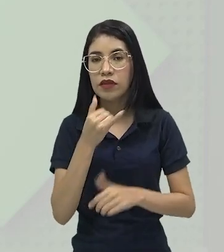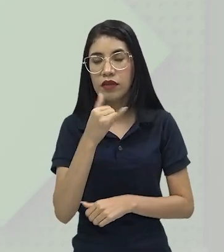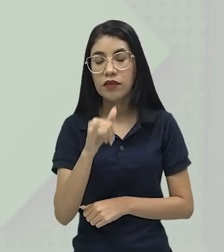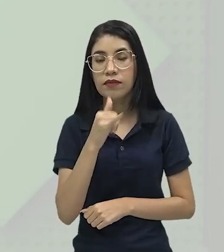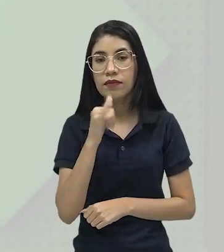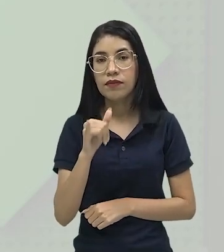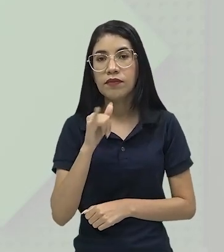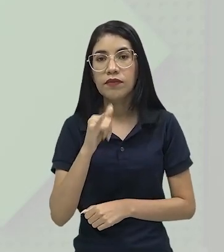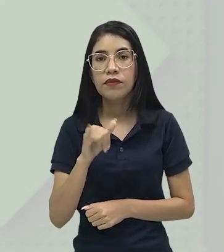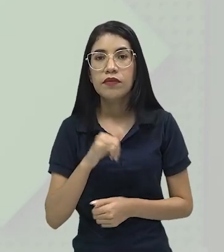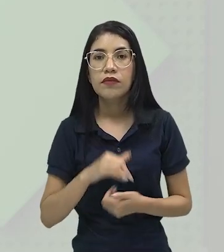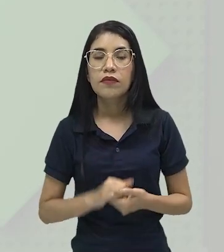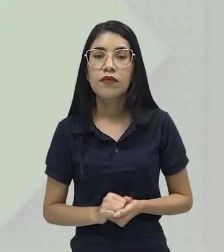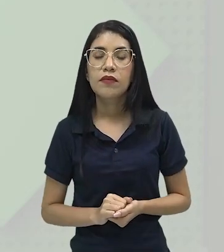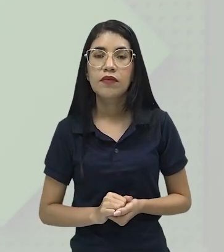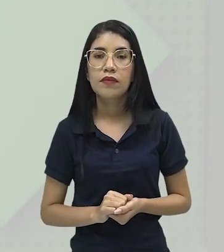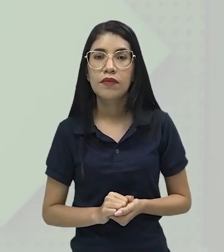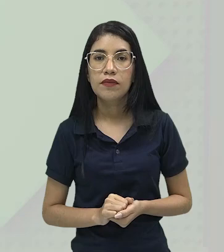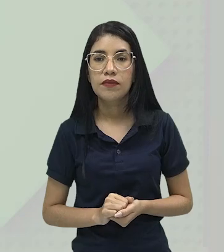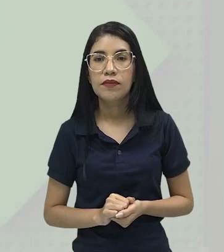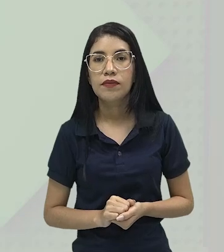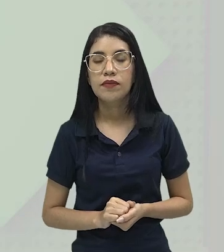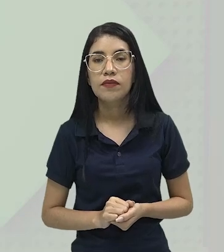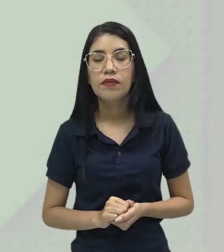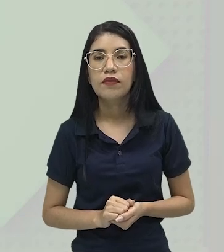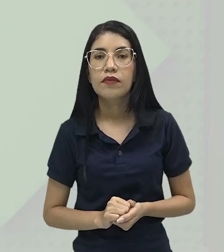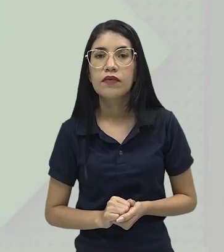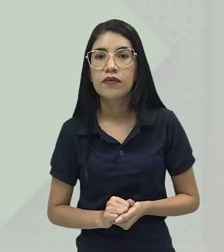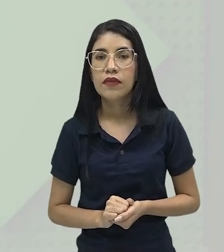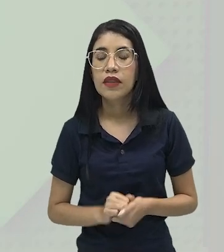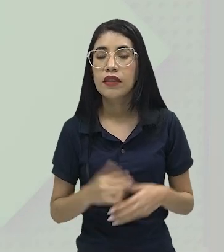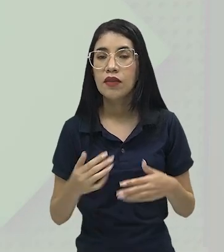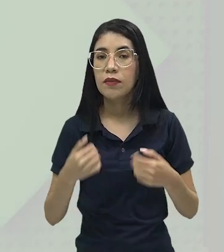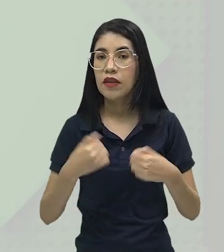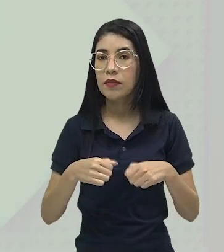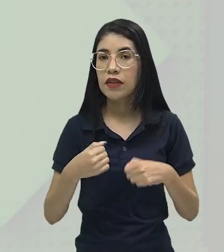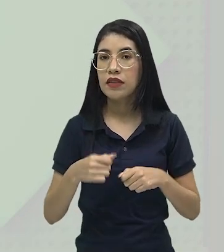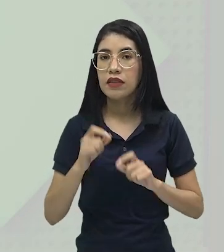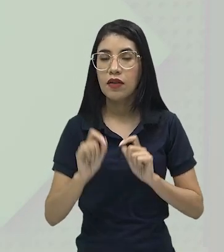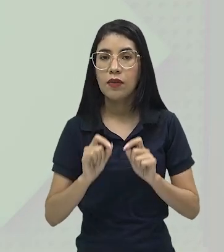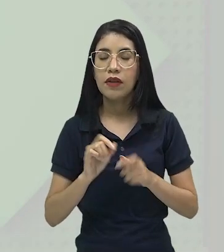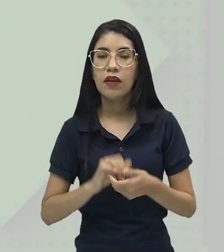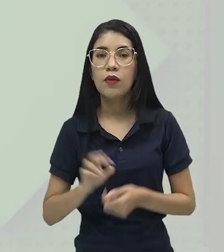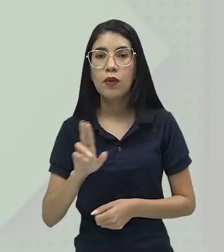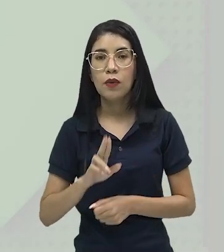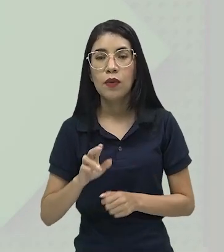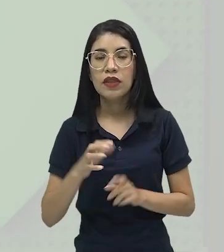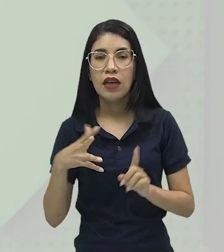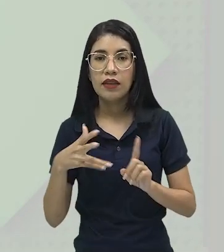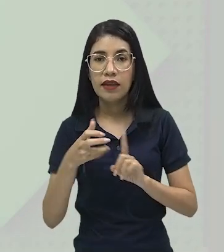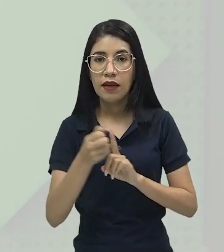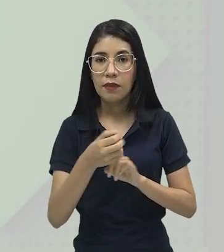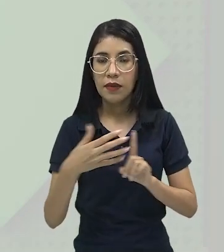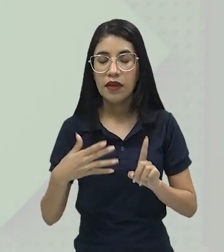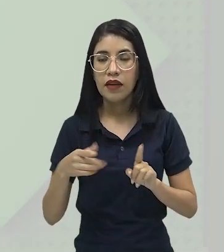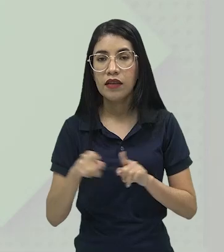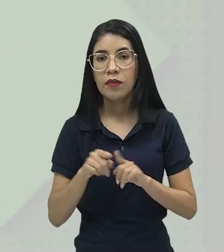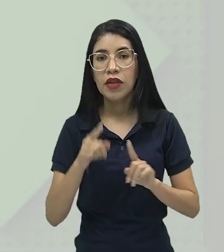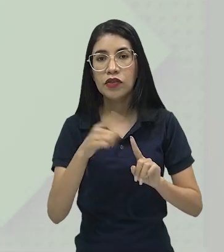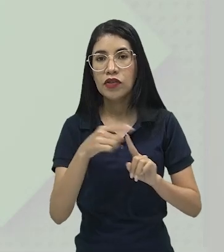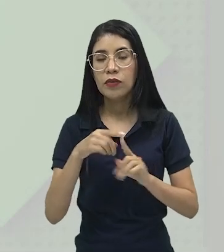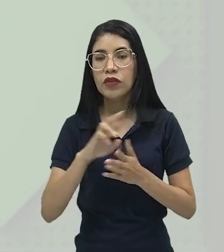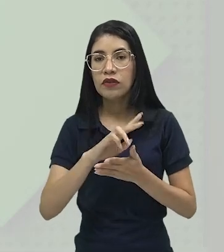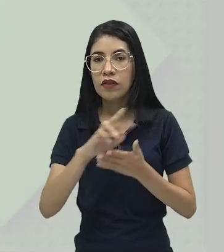eletricidade completamente por essas hidrelétricas. E aí será necessário recorrer a termoelétricas, a outras formas de geração